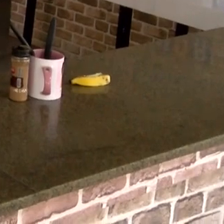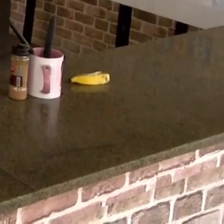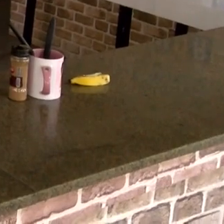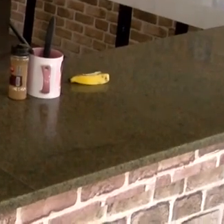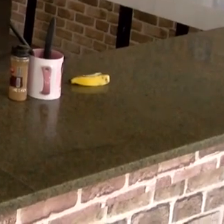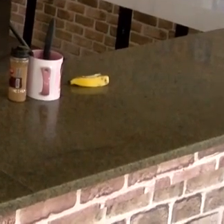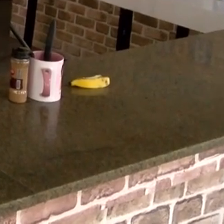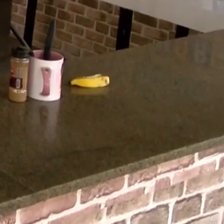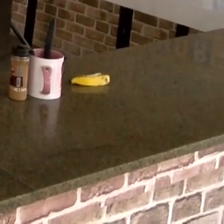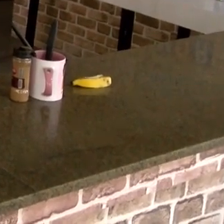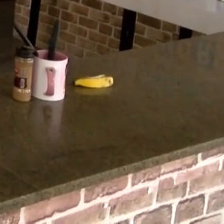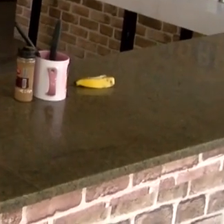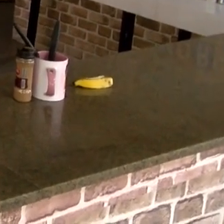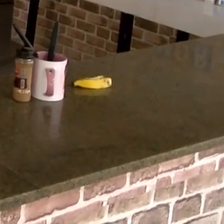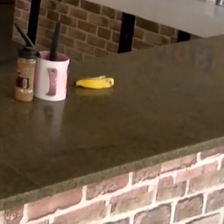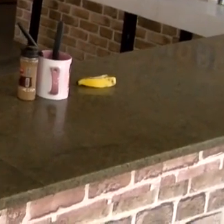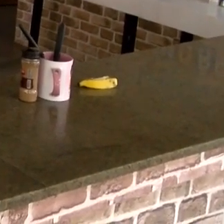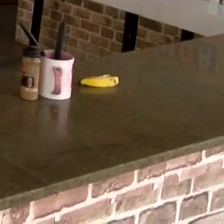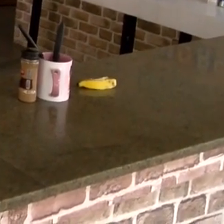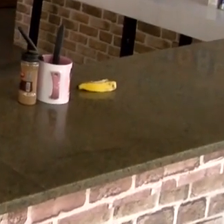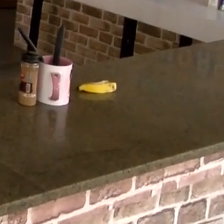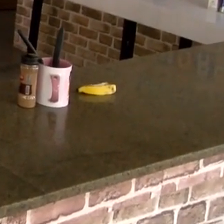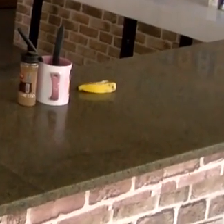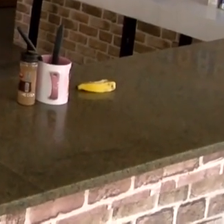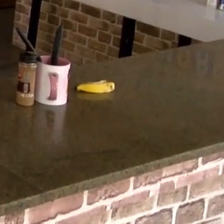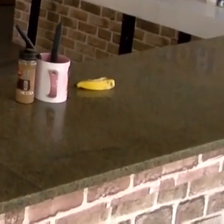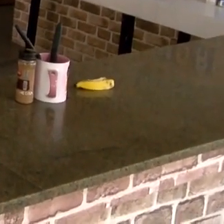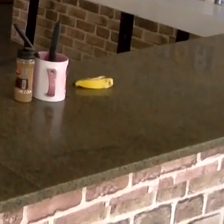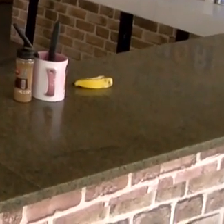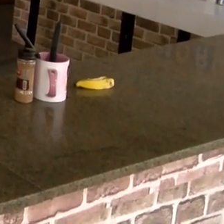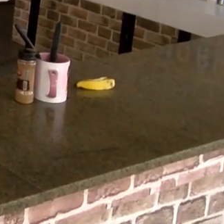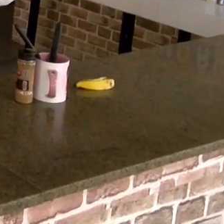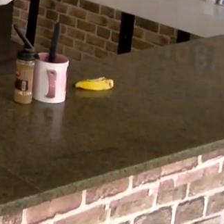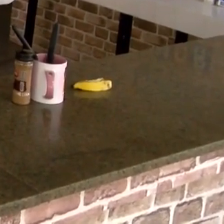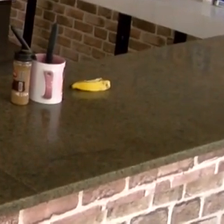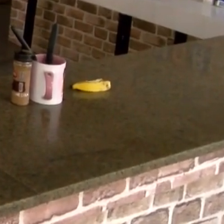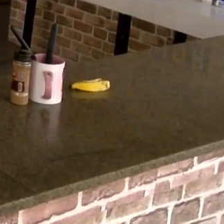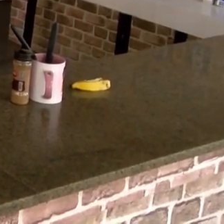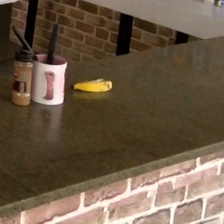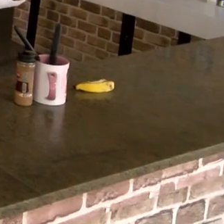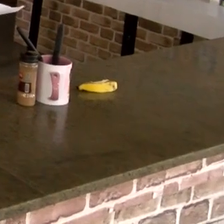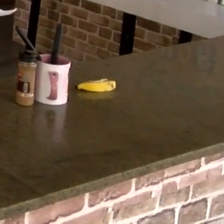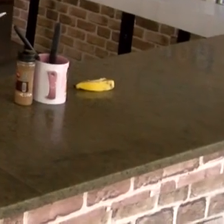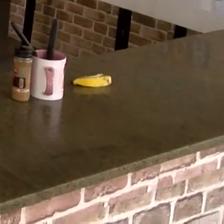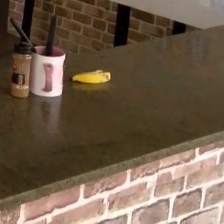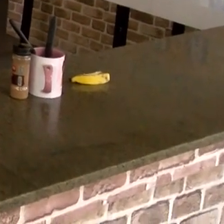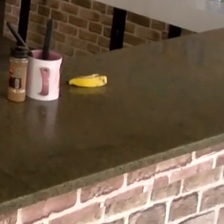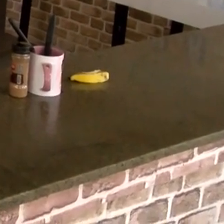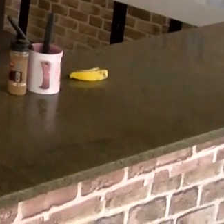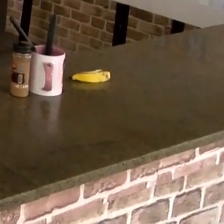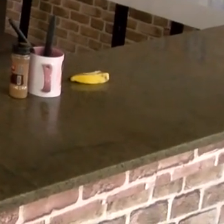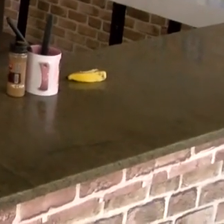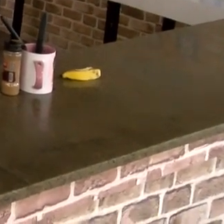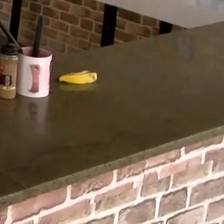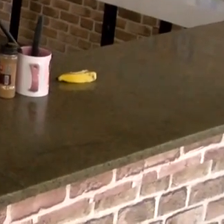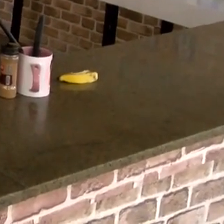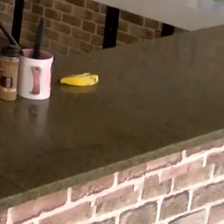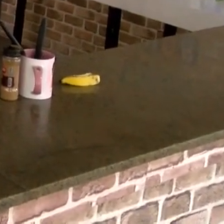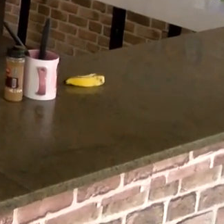da creche. Ela pediu pra que a gente mandasse beijo pra os ADIs, os estagiários, todo mundo